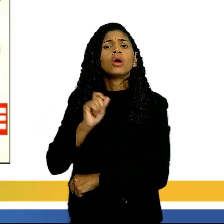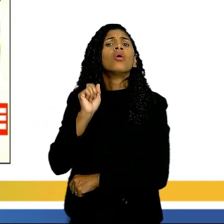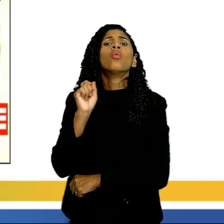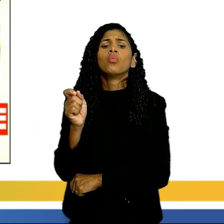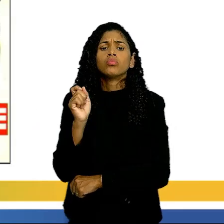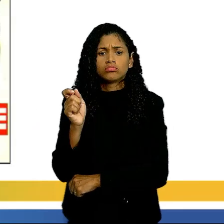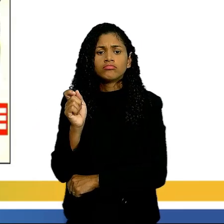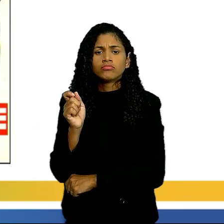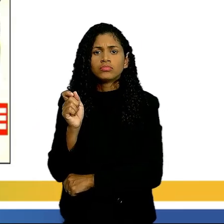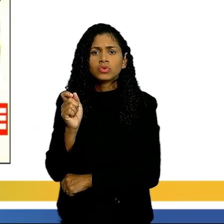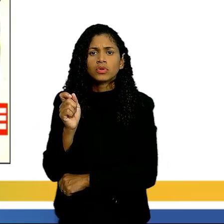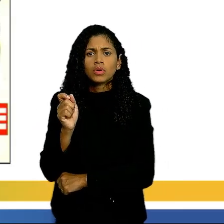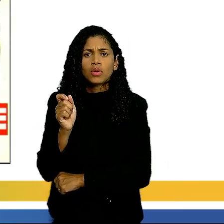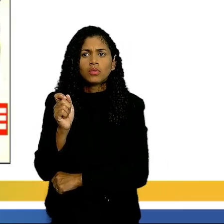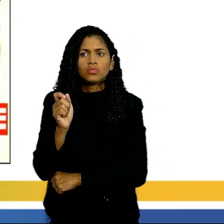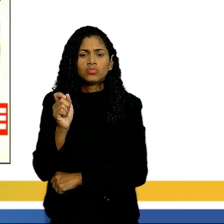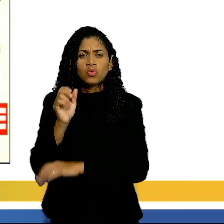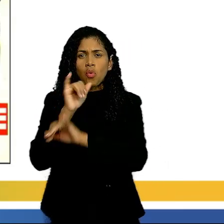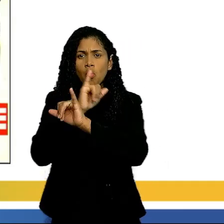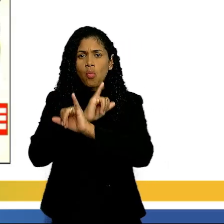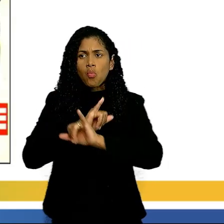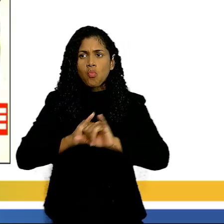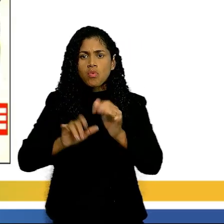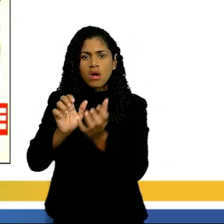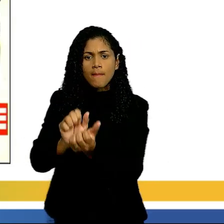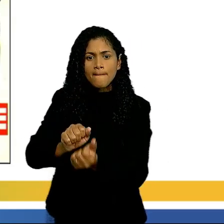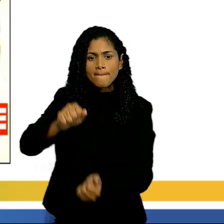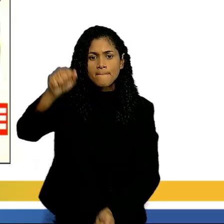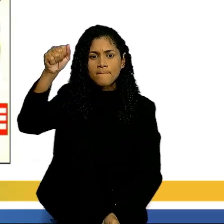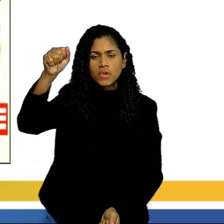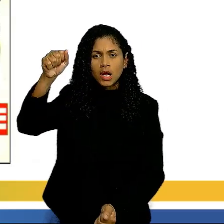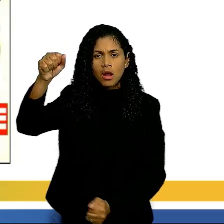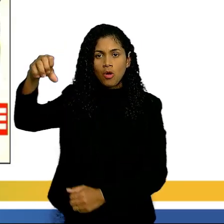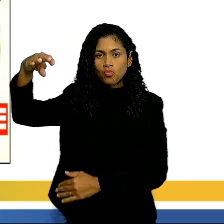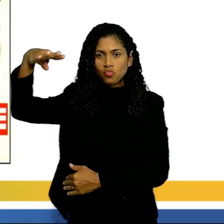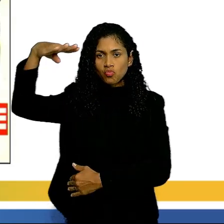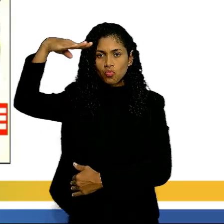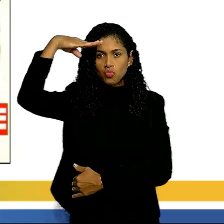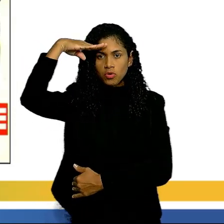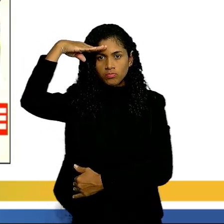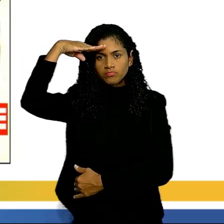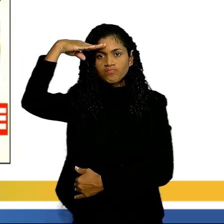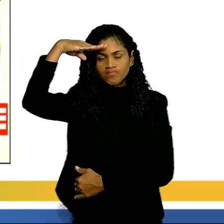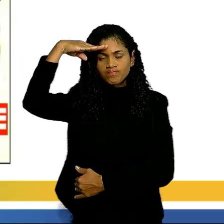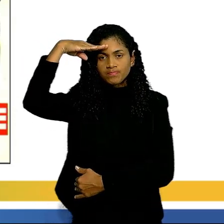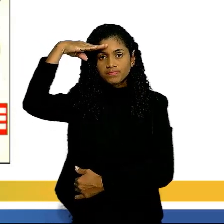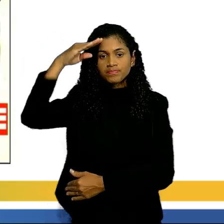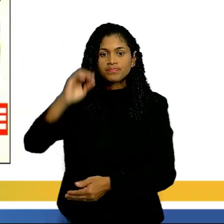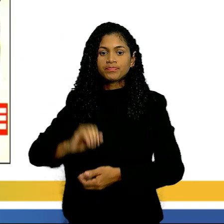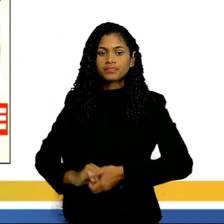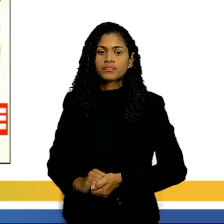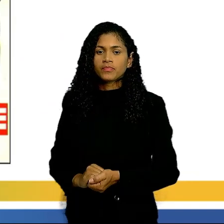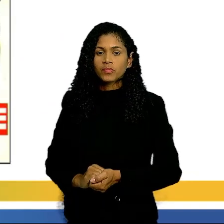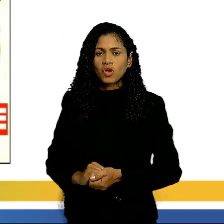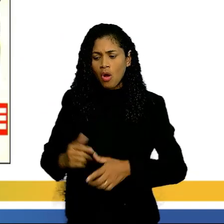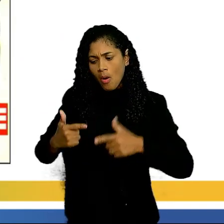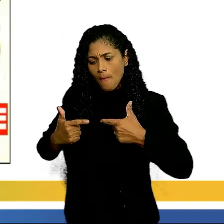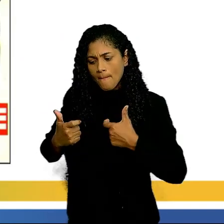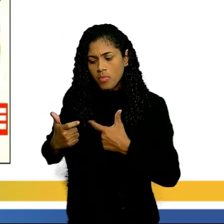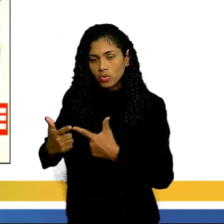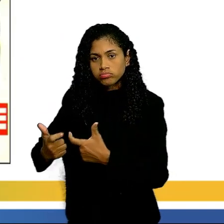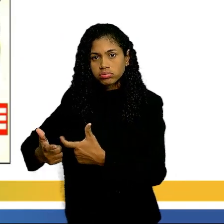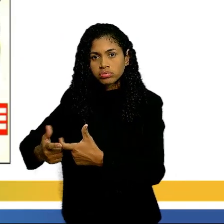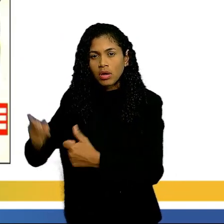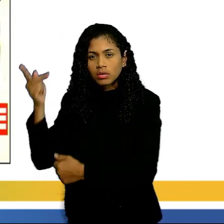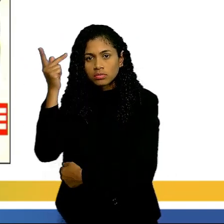uma propaganda de alistamento. Infelizmente, durante, né, as batalhas, durante as lutas dos